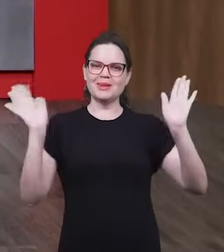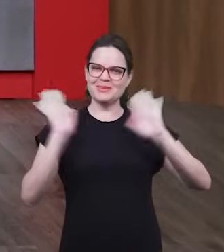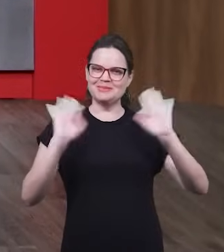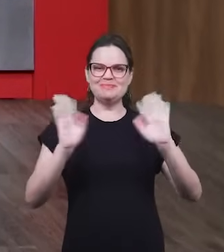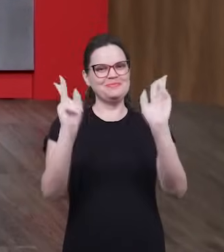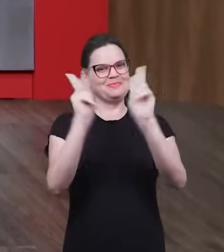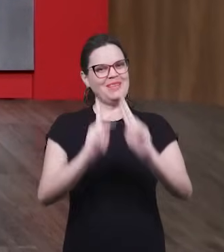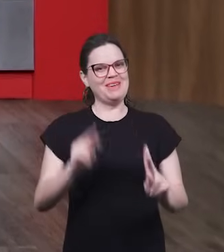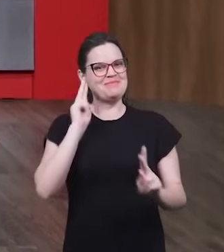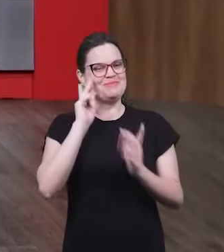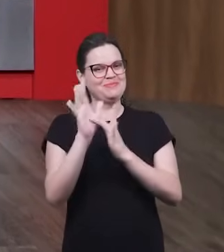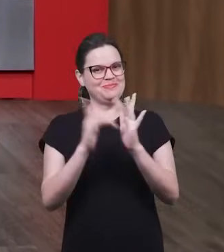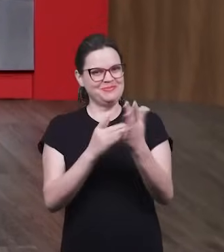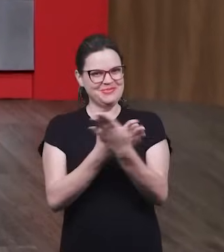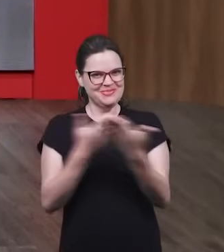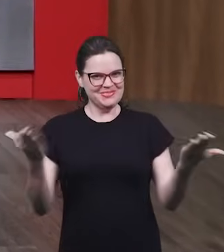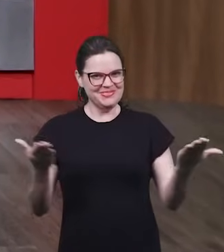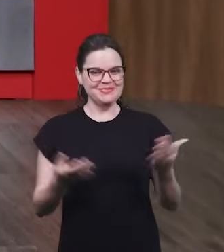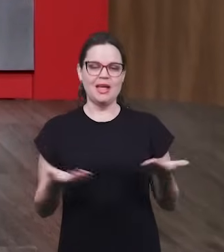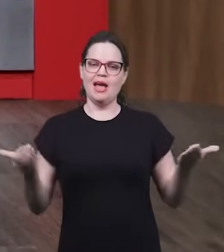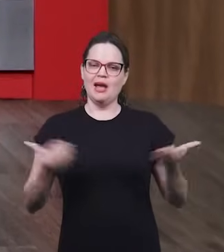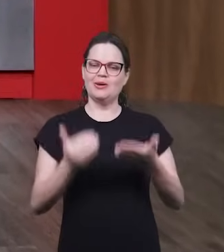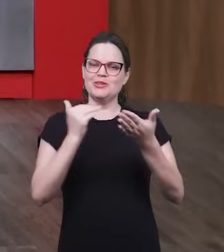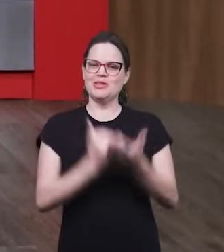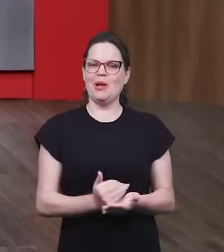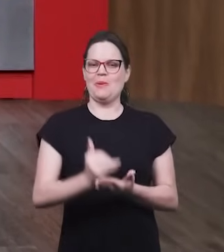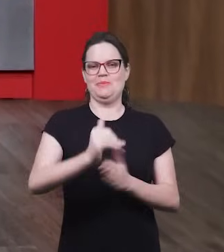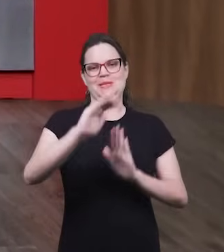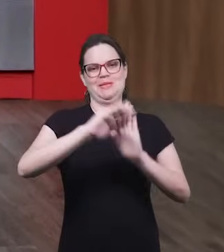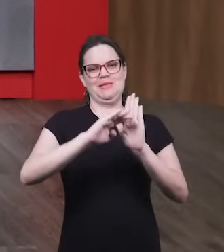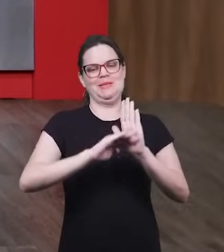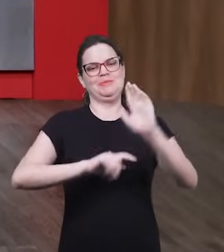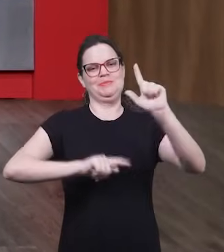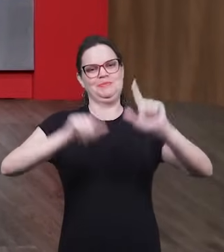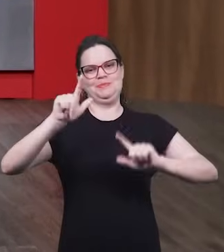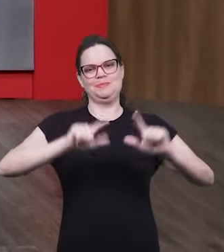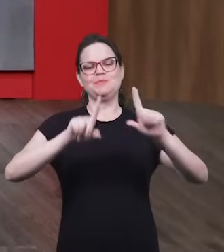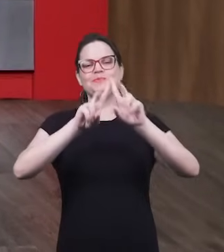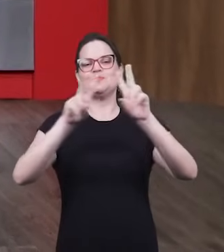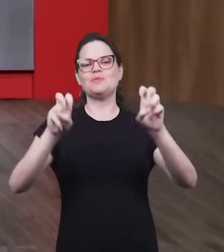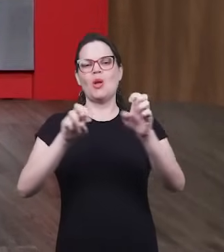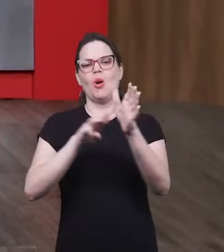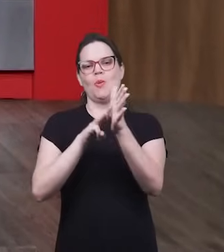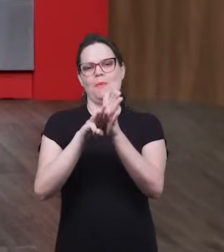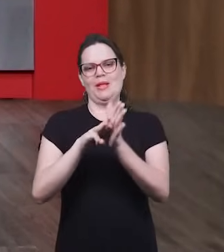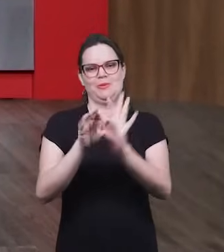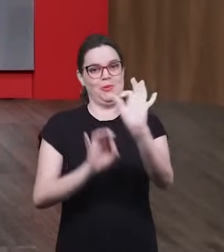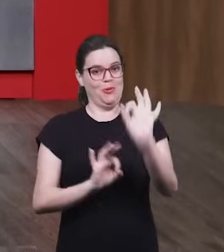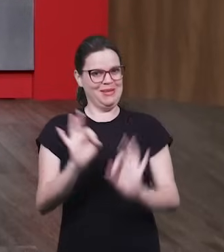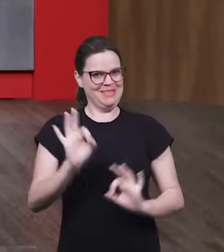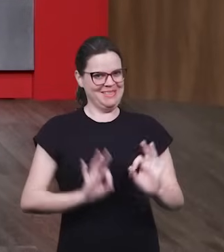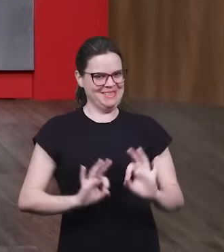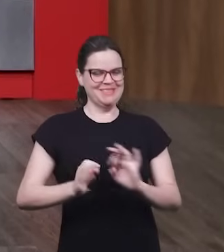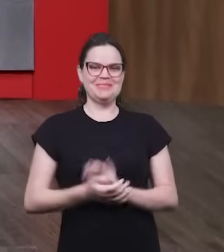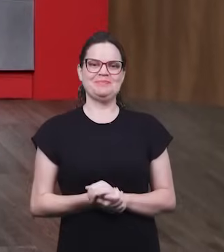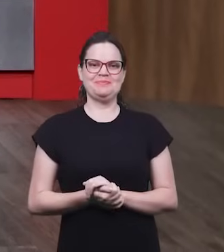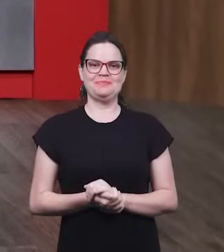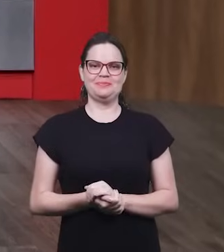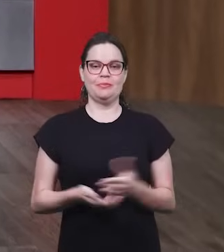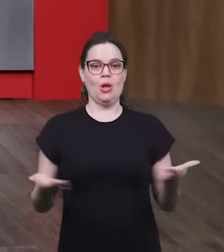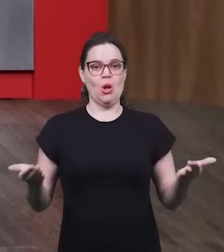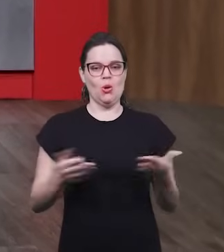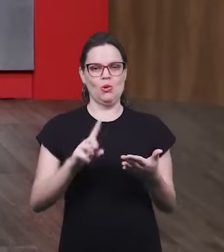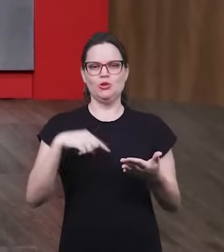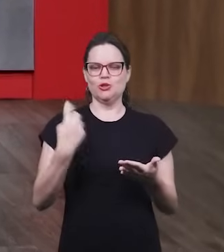Olá, paz do Senhor Jesus! Nós estamos transmitindo o programa Organização e Método a partir de agora. Estamos abrindo